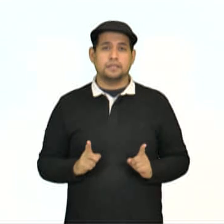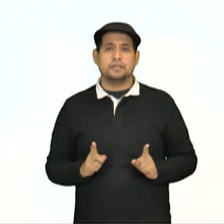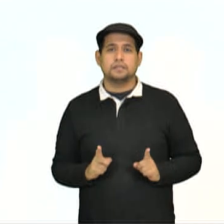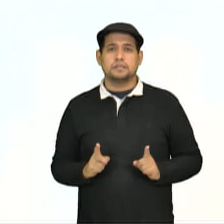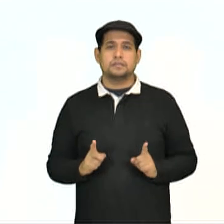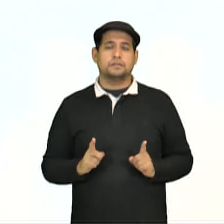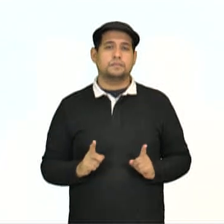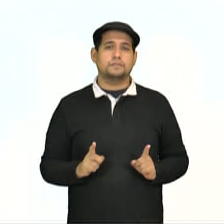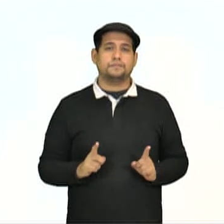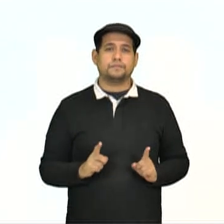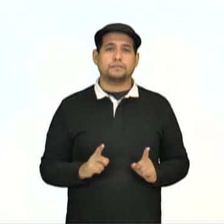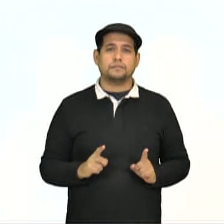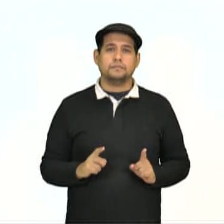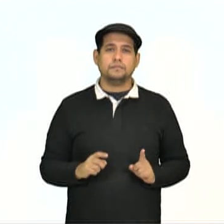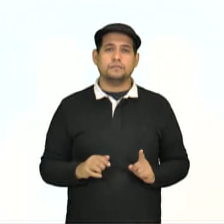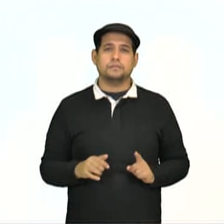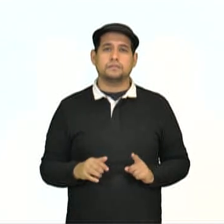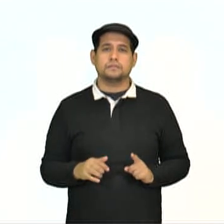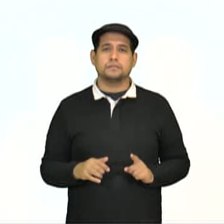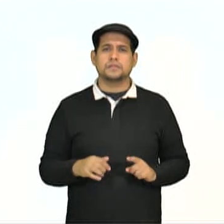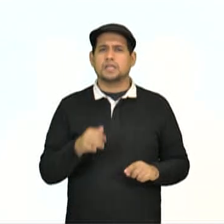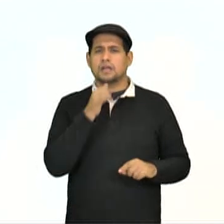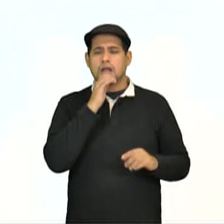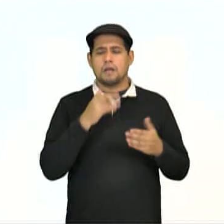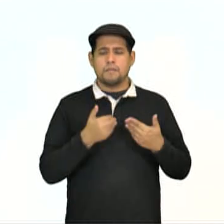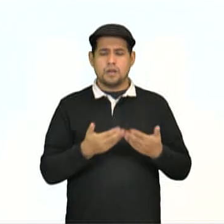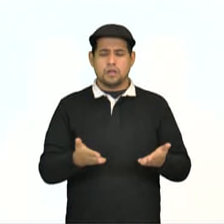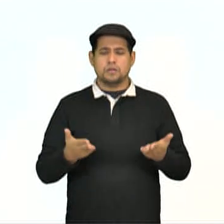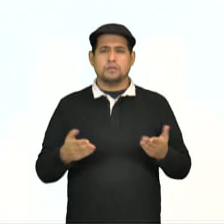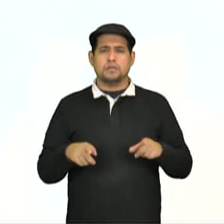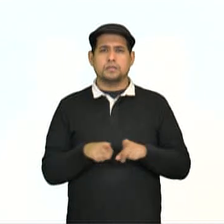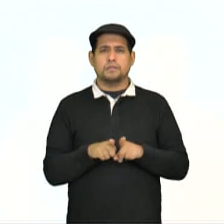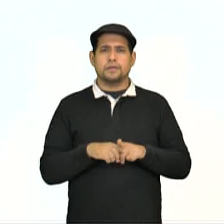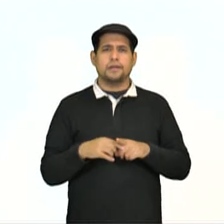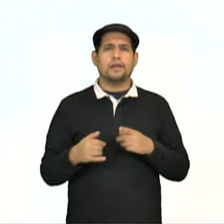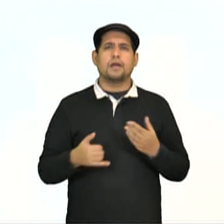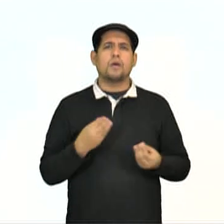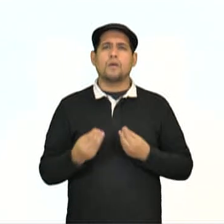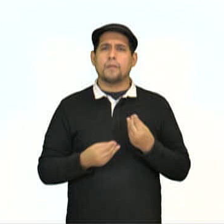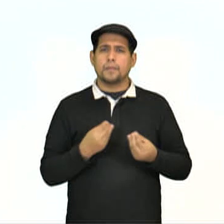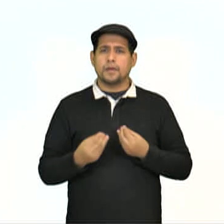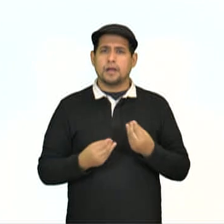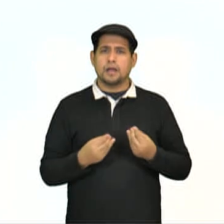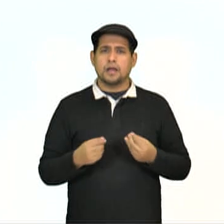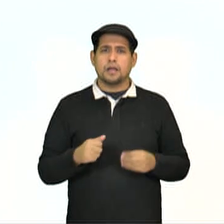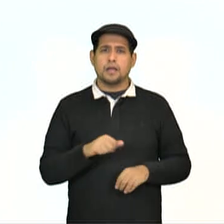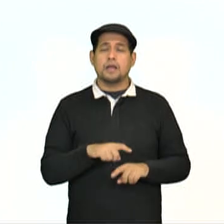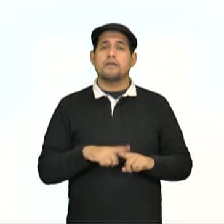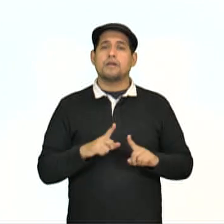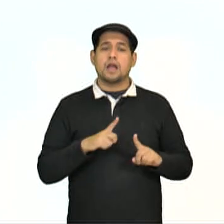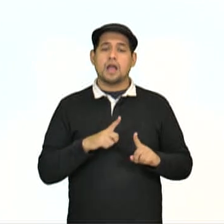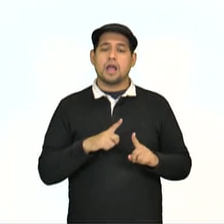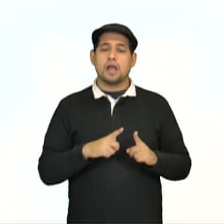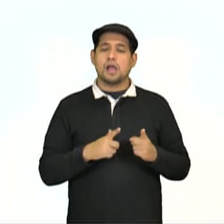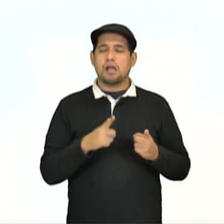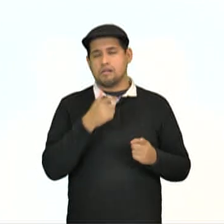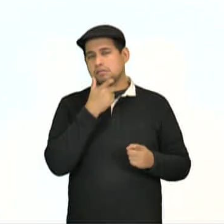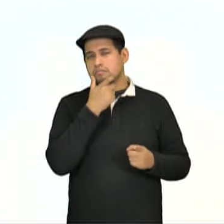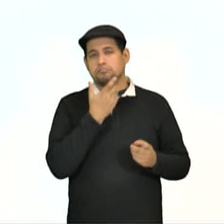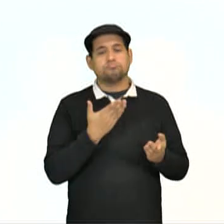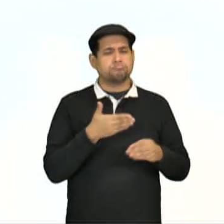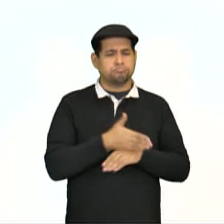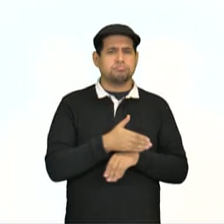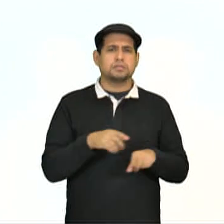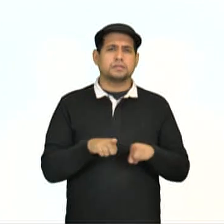com relação a essa abertura dos portos, nós vamos ver que a Inglaterra vai ser extremamente influente na economia aqui do Brasil.